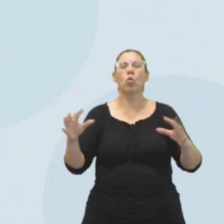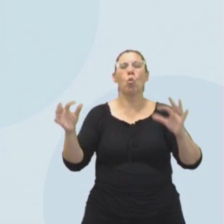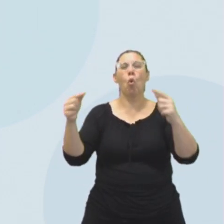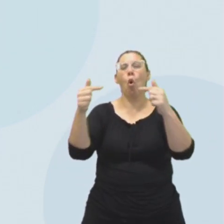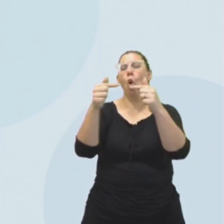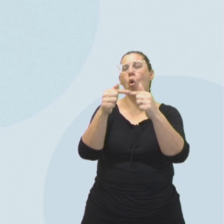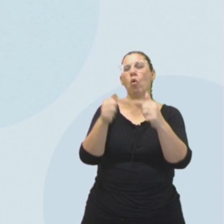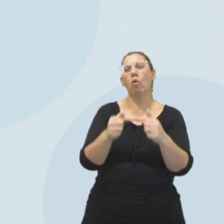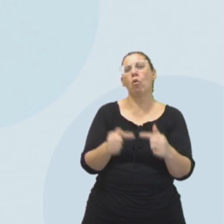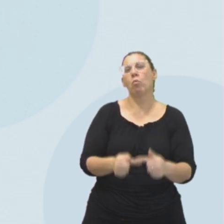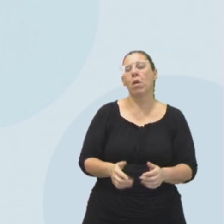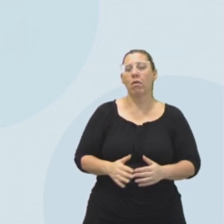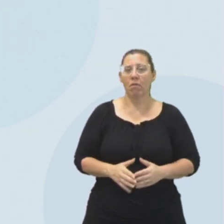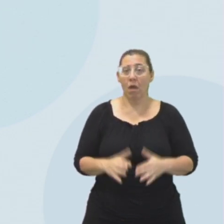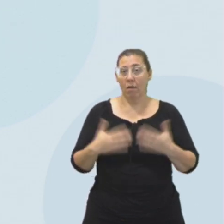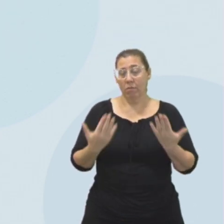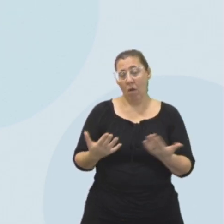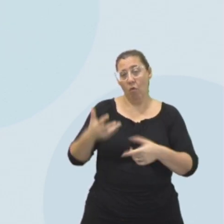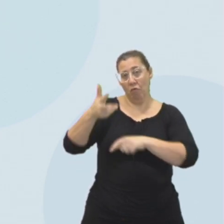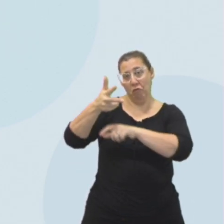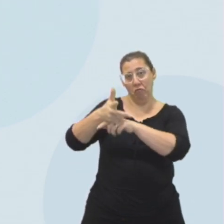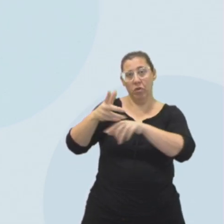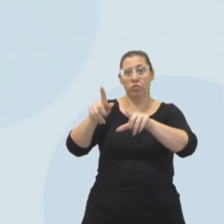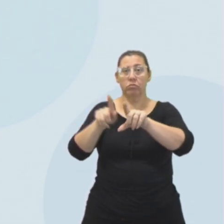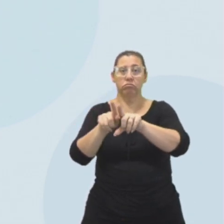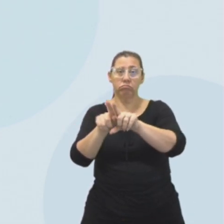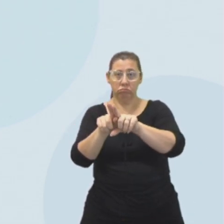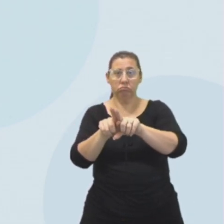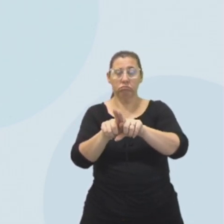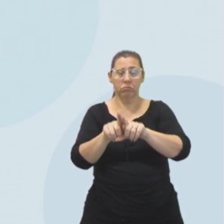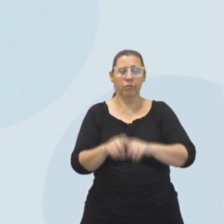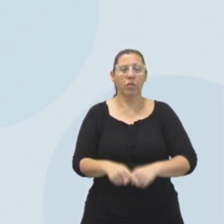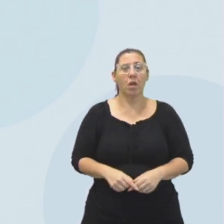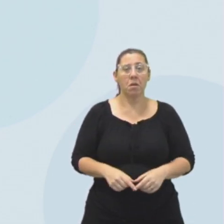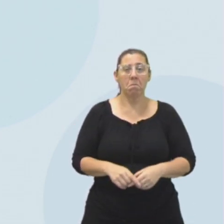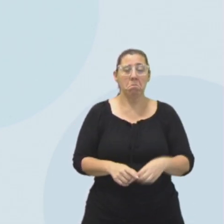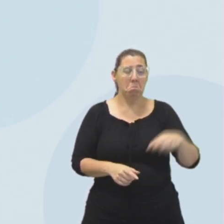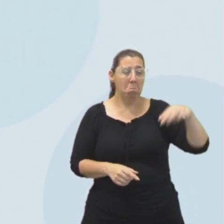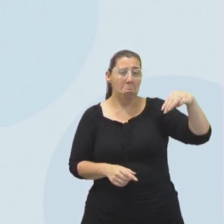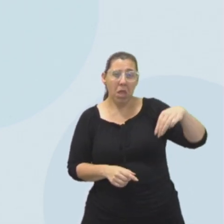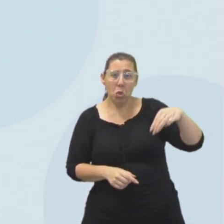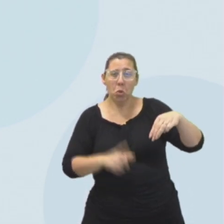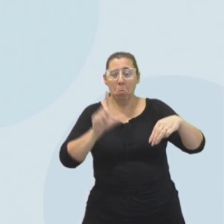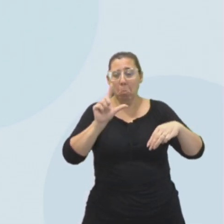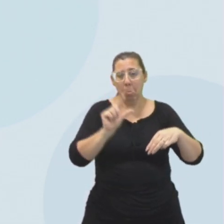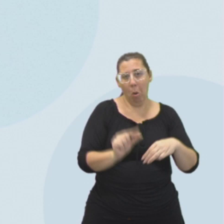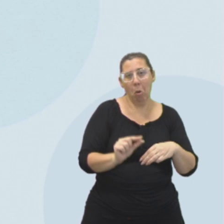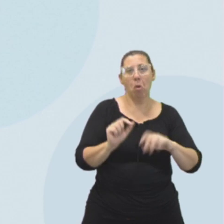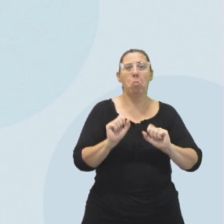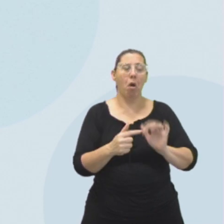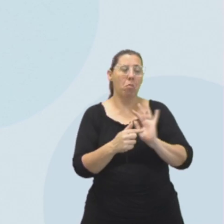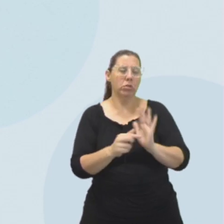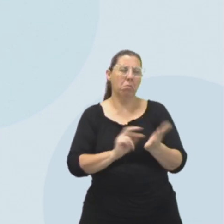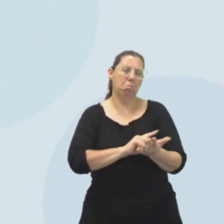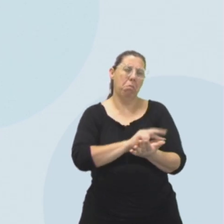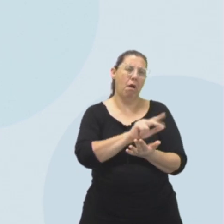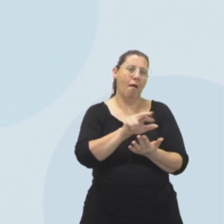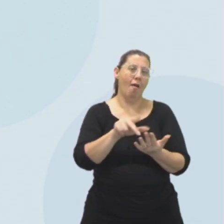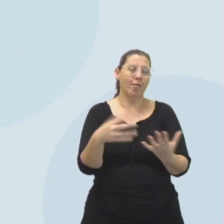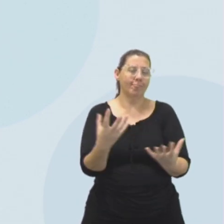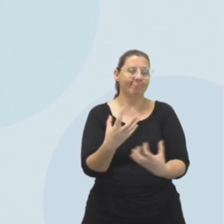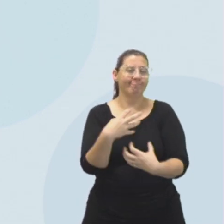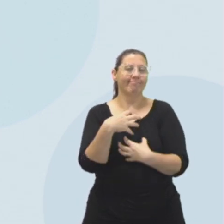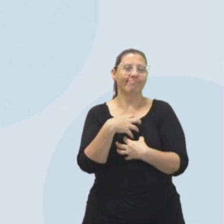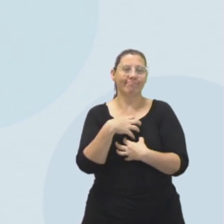né? Então, o vídeo, em um único vídeo, em poucos minutos, ele pode demonstrar várias